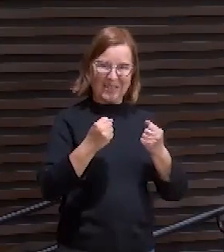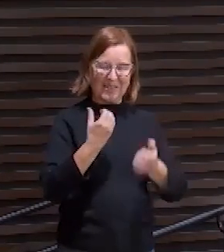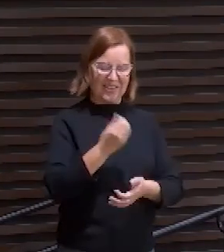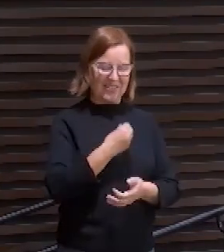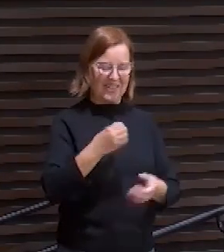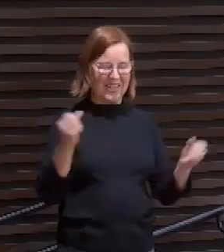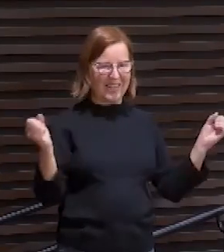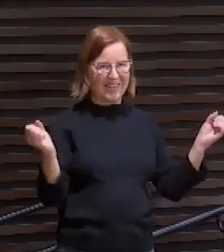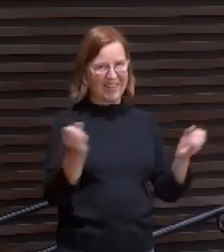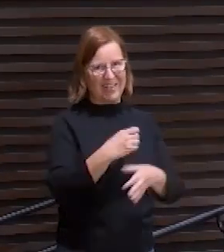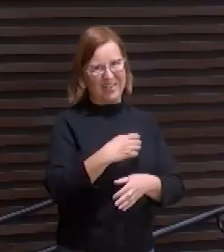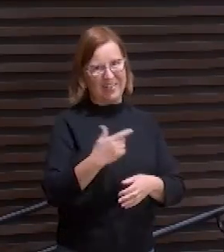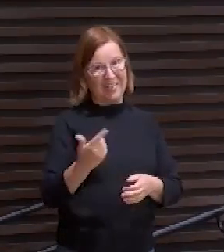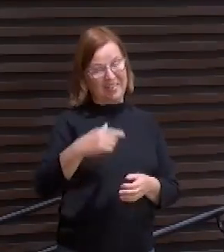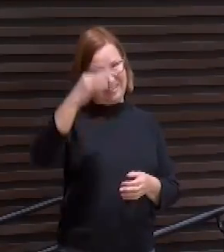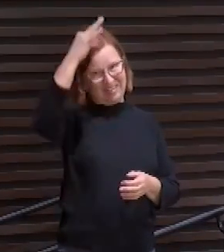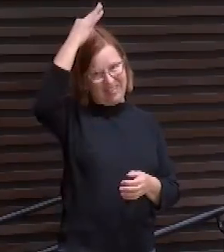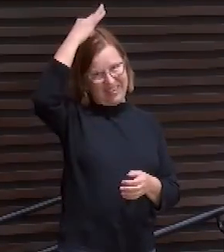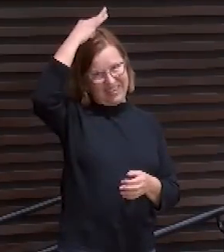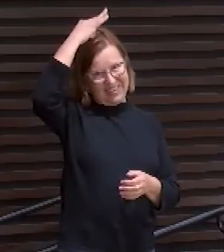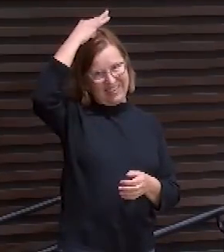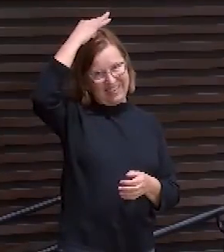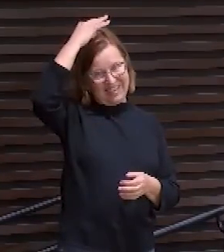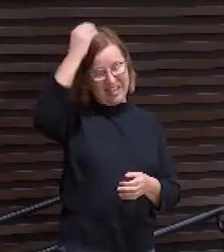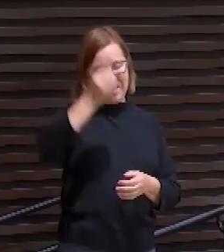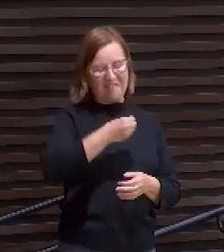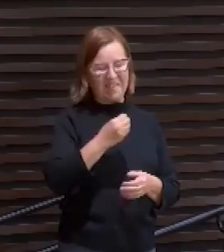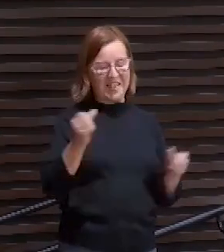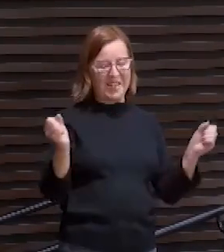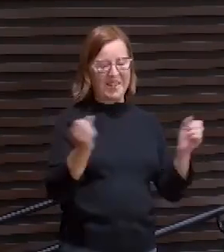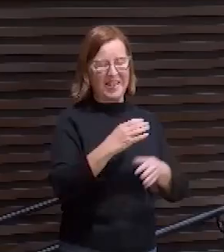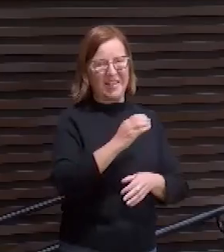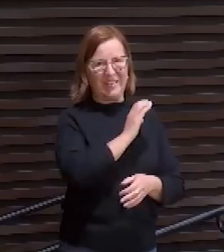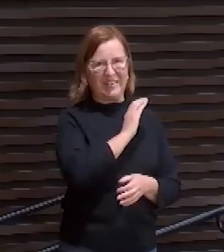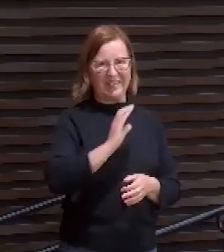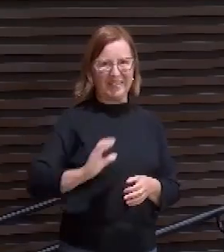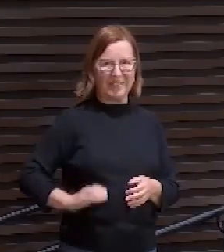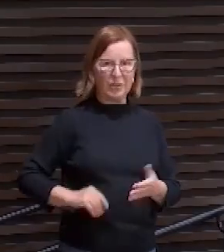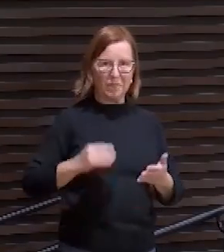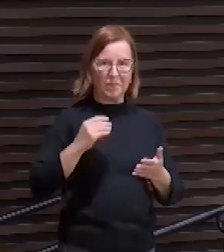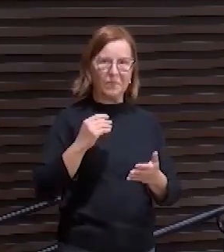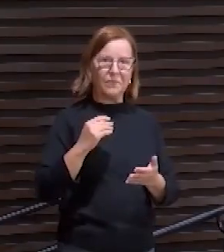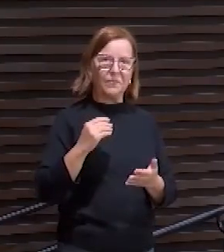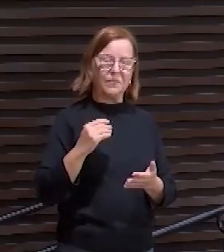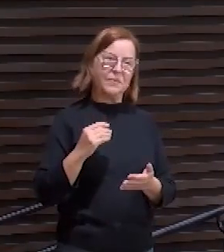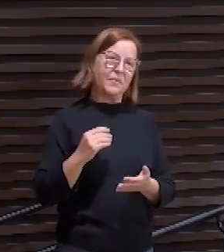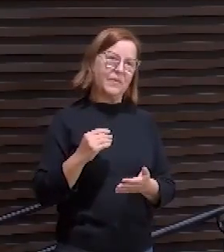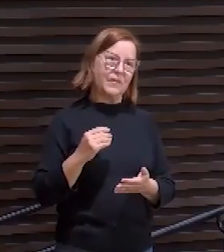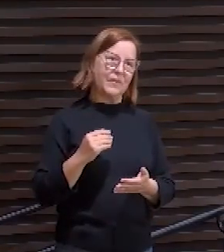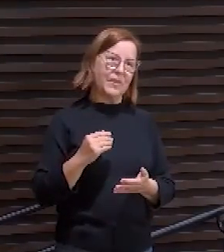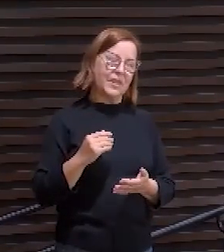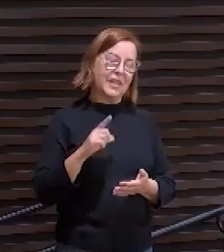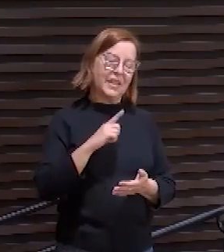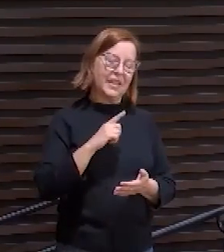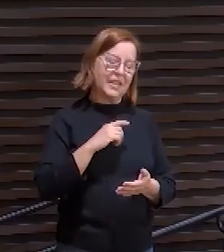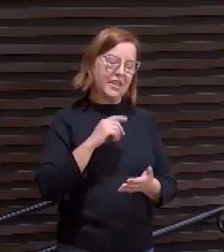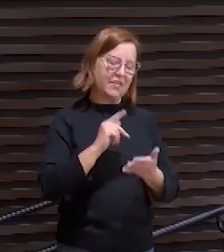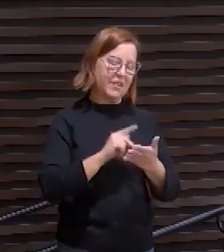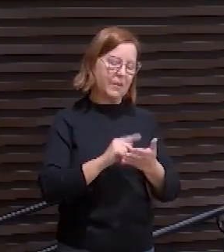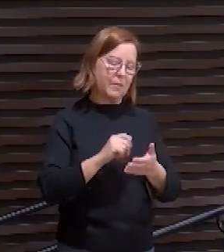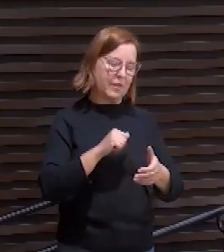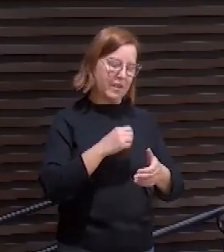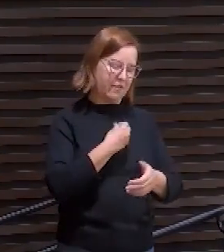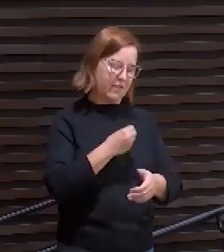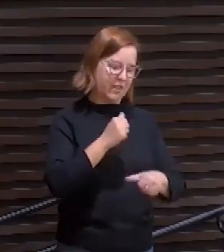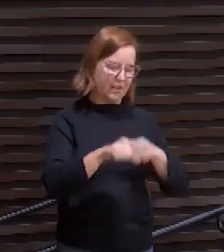do Espírito, a vida nova de Cristo, e ter verdadeiramente uma vida transformada. Vamos orar.